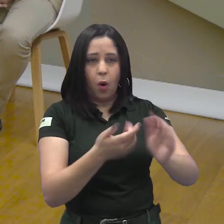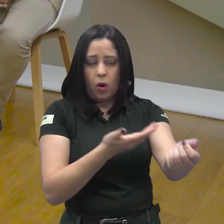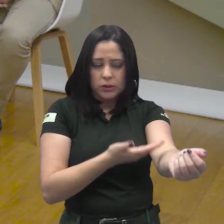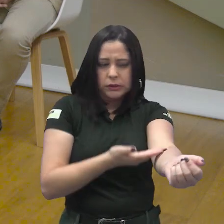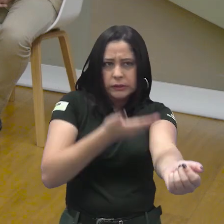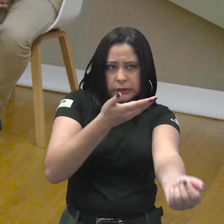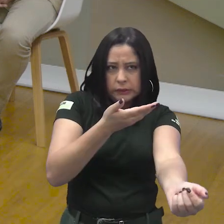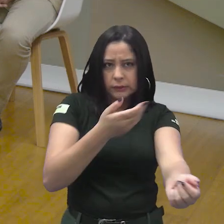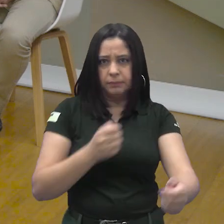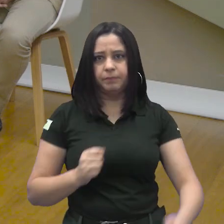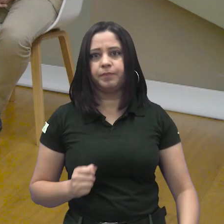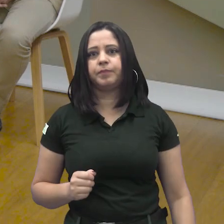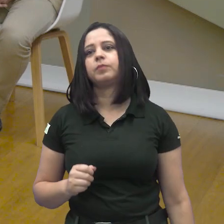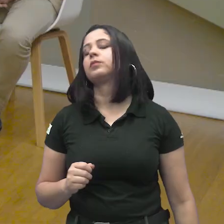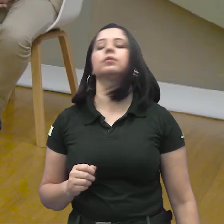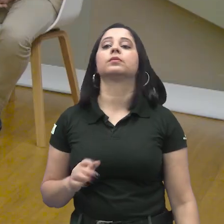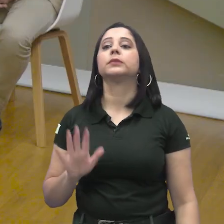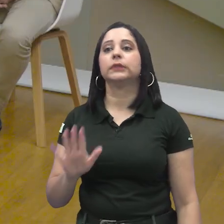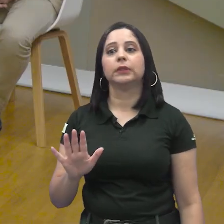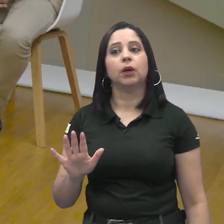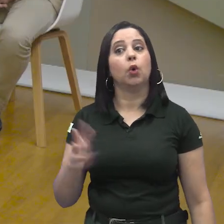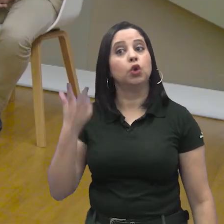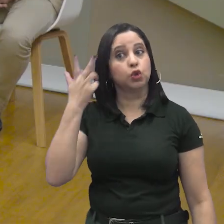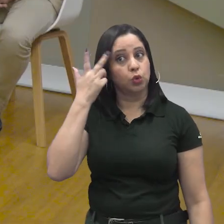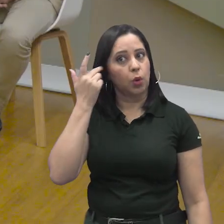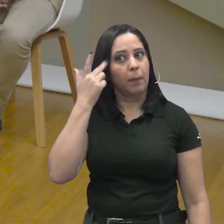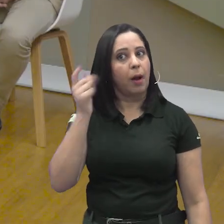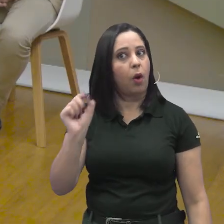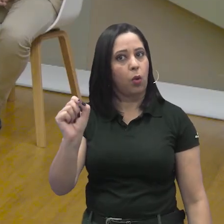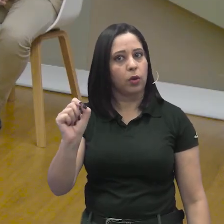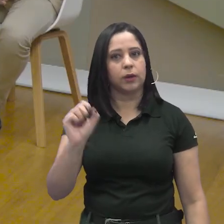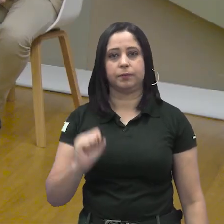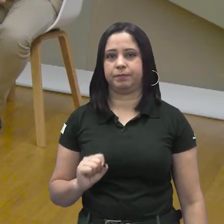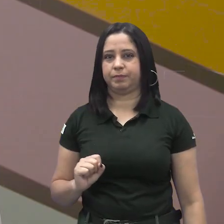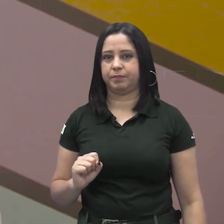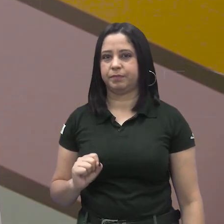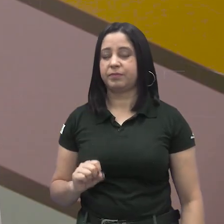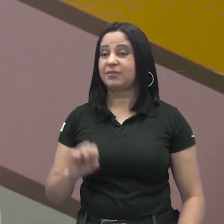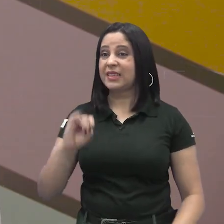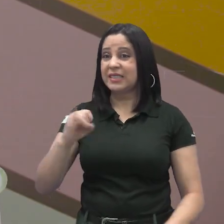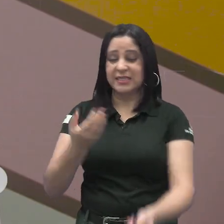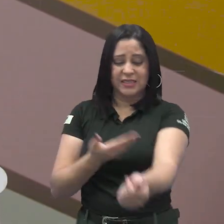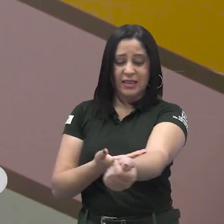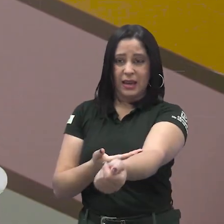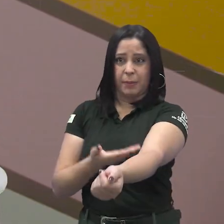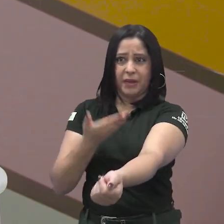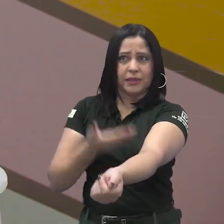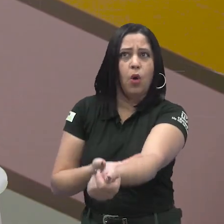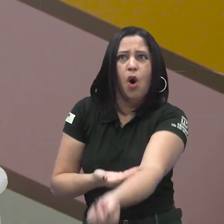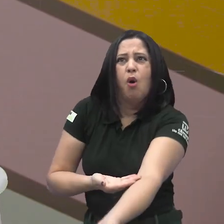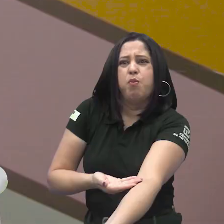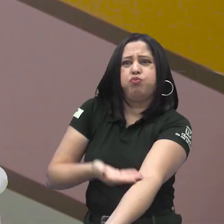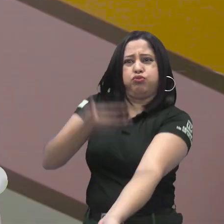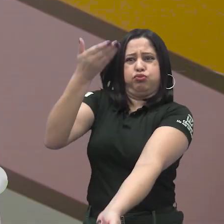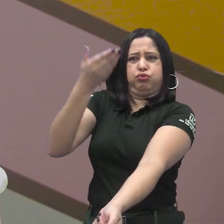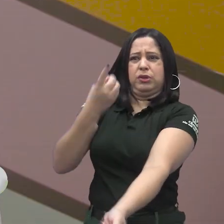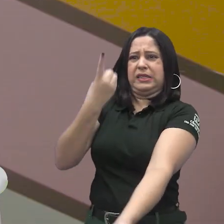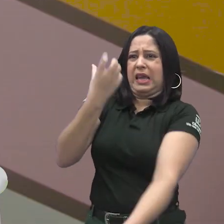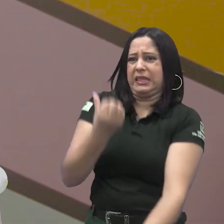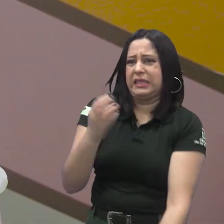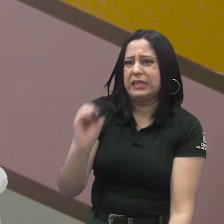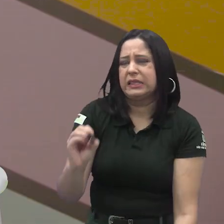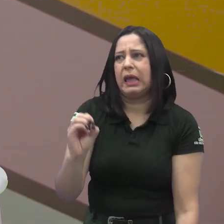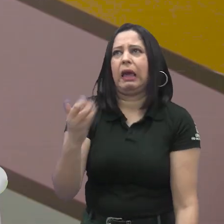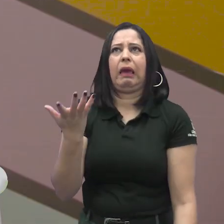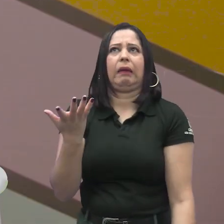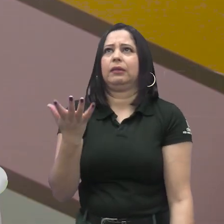ali que a pressão está acima do esperado? Olha, geralmente a pressão, a não ser que ela vá para níveis muito elevados, acima de